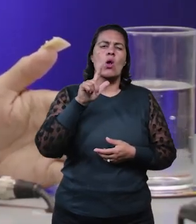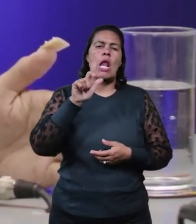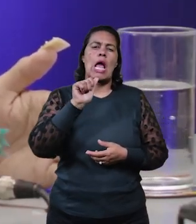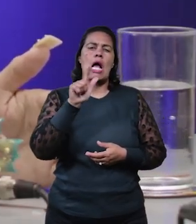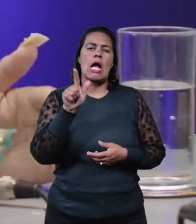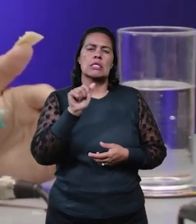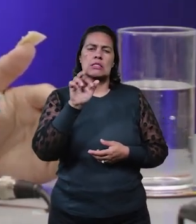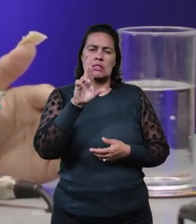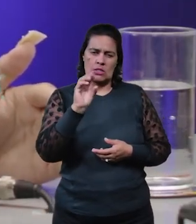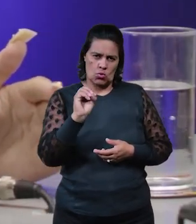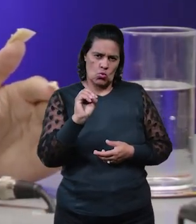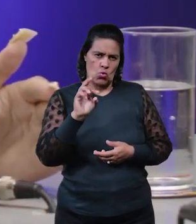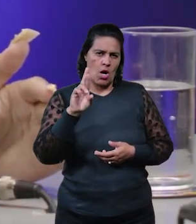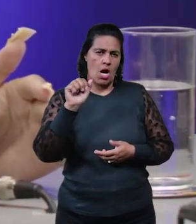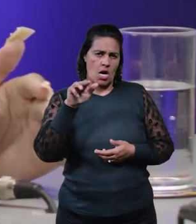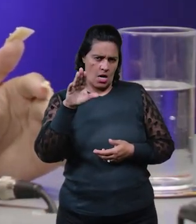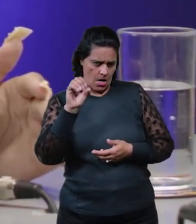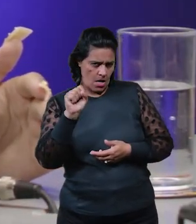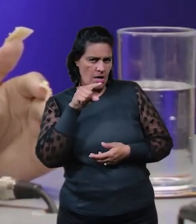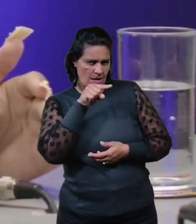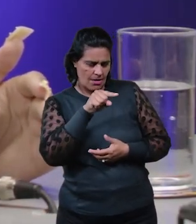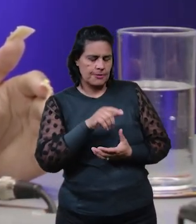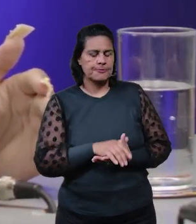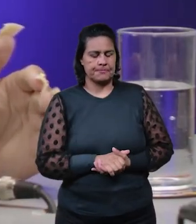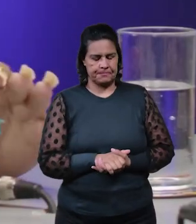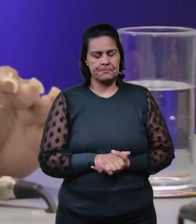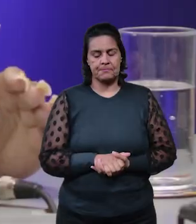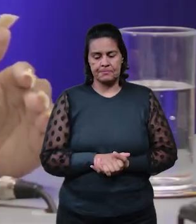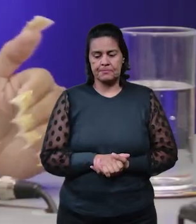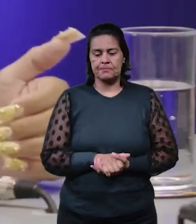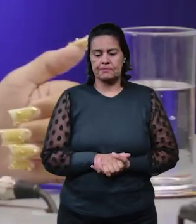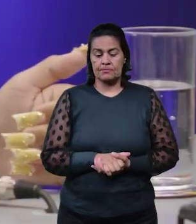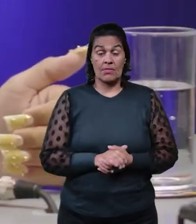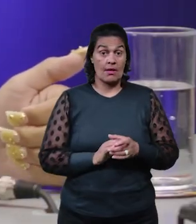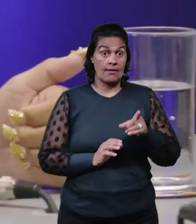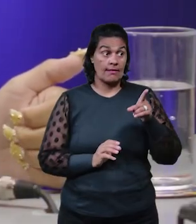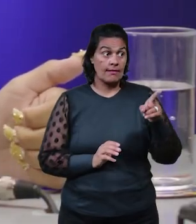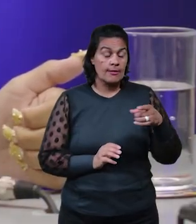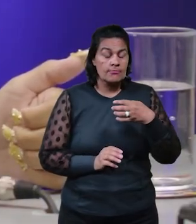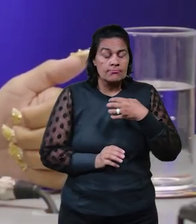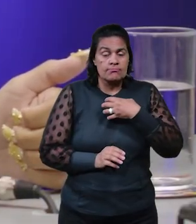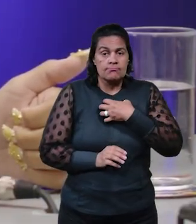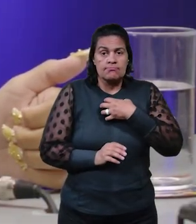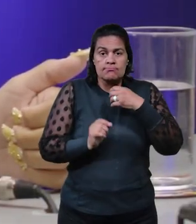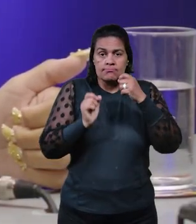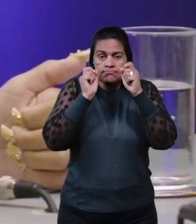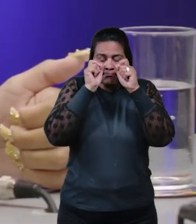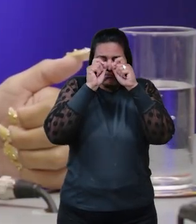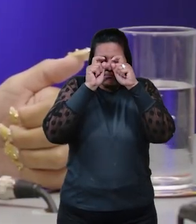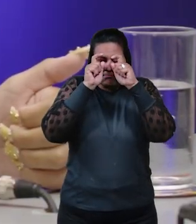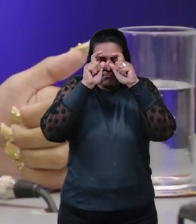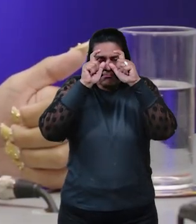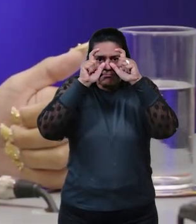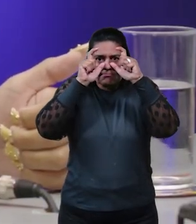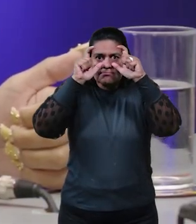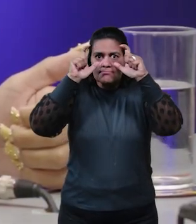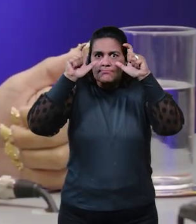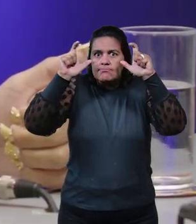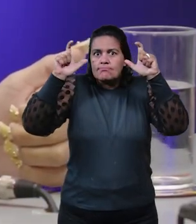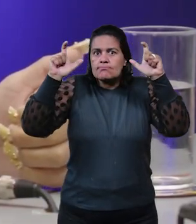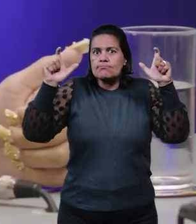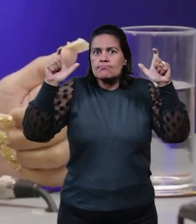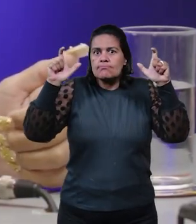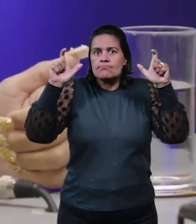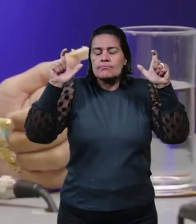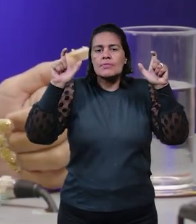aquele espelho. Lindo, né? O E, espelho. e tudo. E como ela começou a se ver e se achar bonita, de se olhar no espelho e